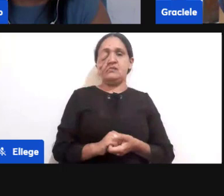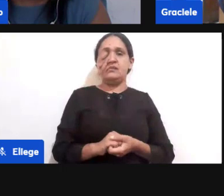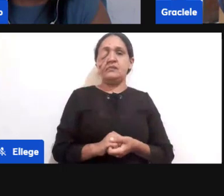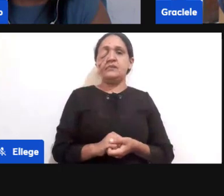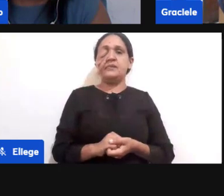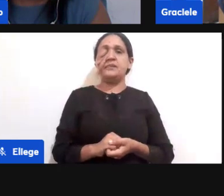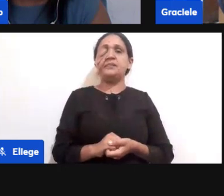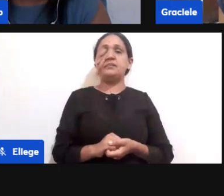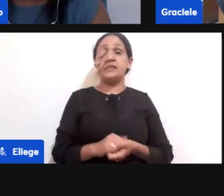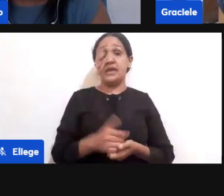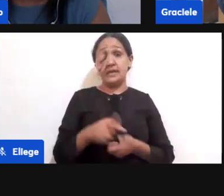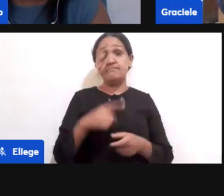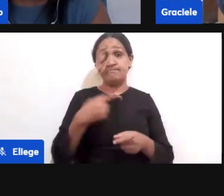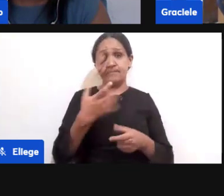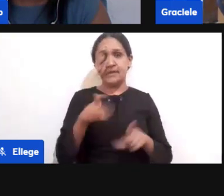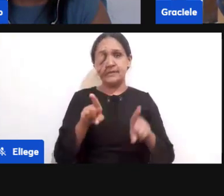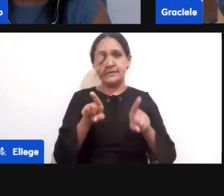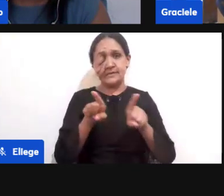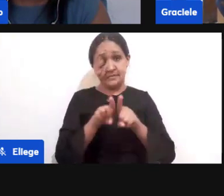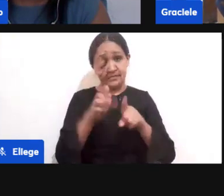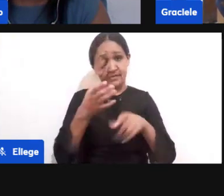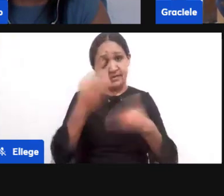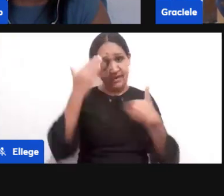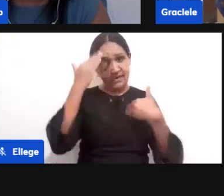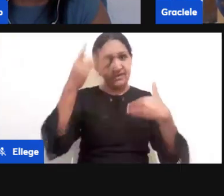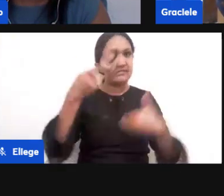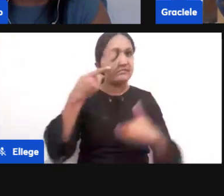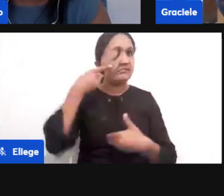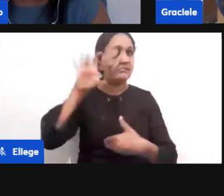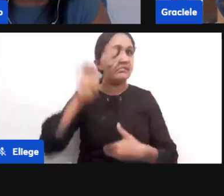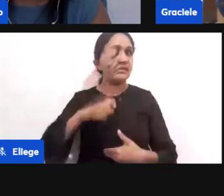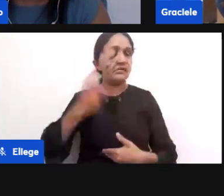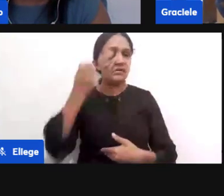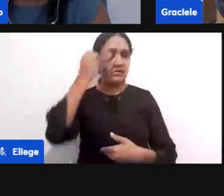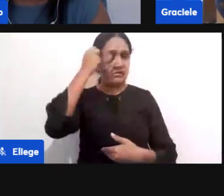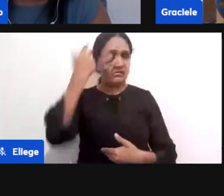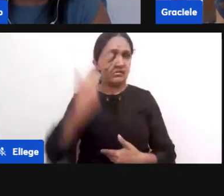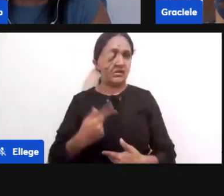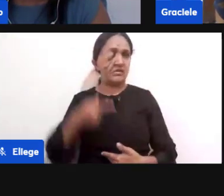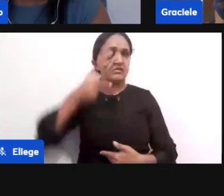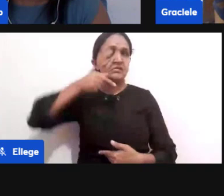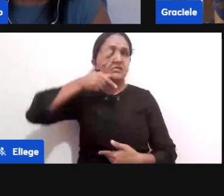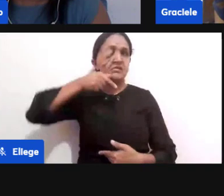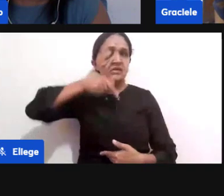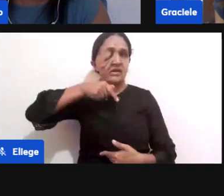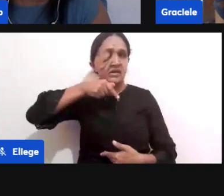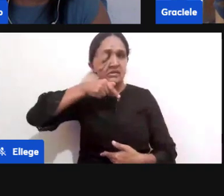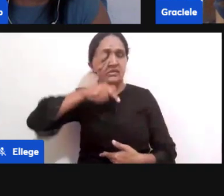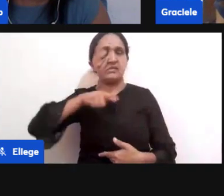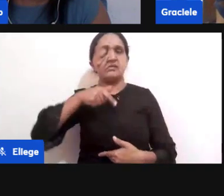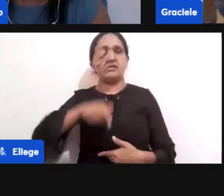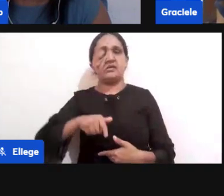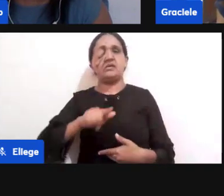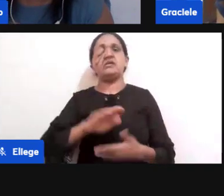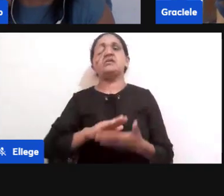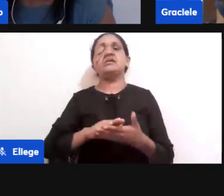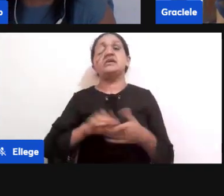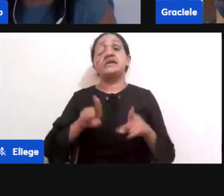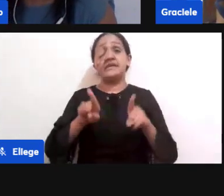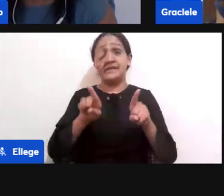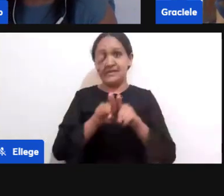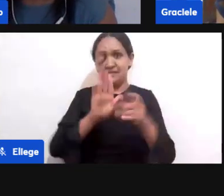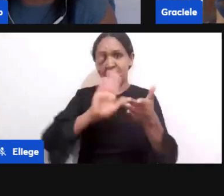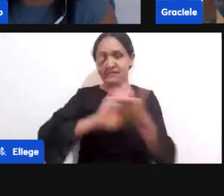Também quero agradecer a Eliege, a Angélica e a Késia, né, que fez a tradução